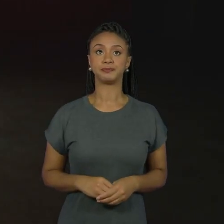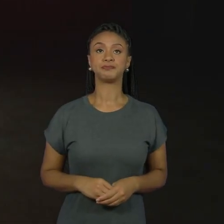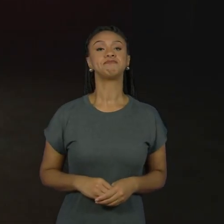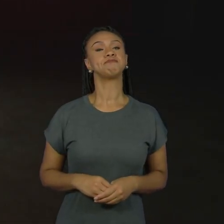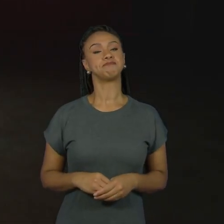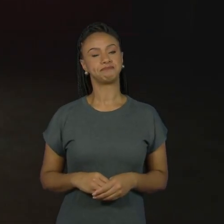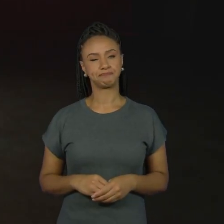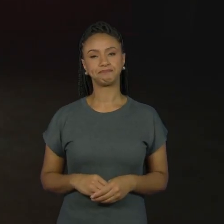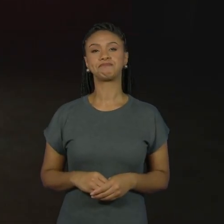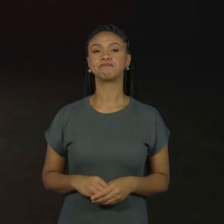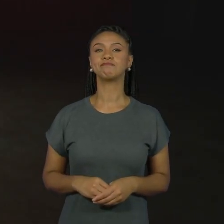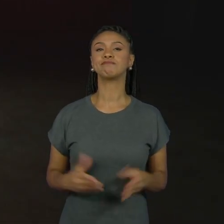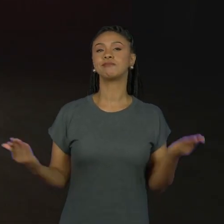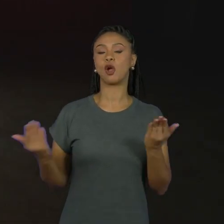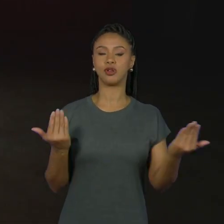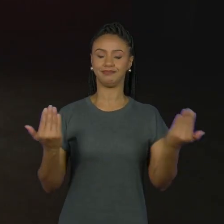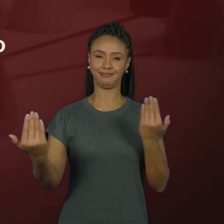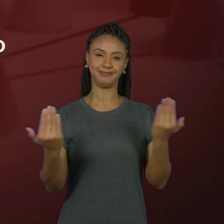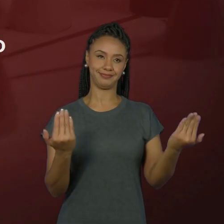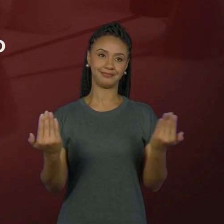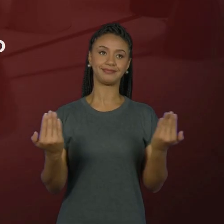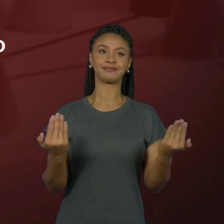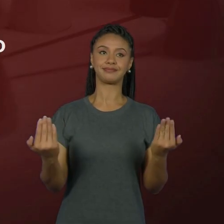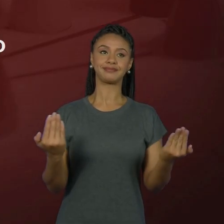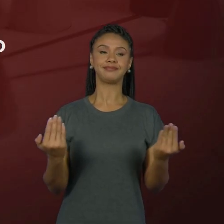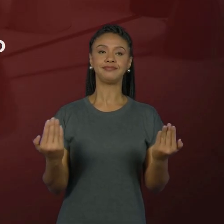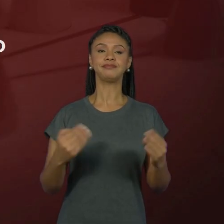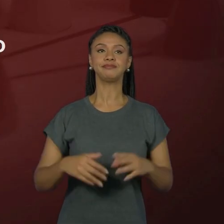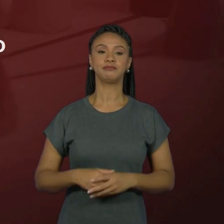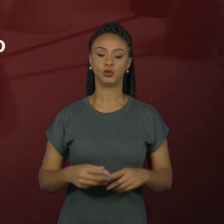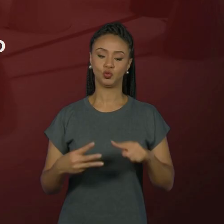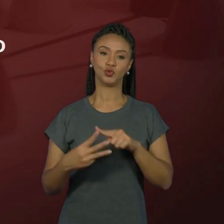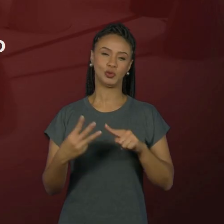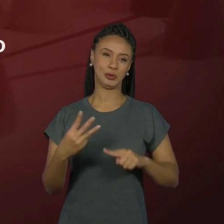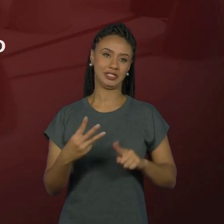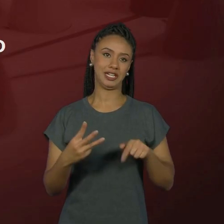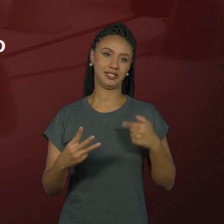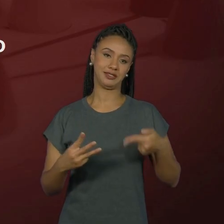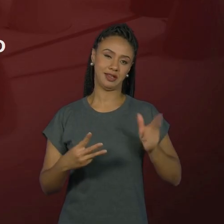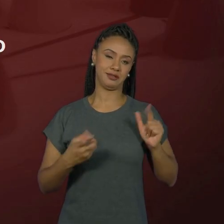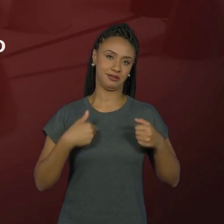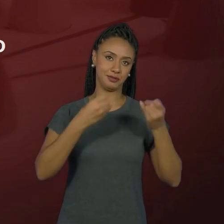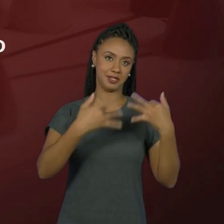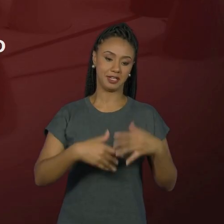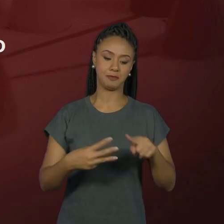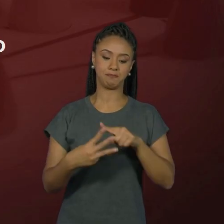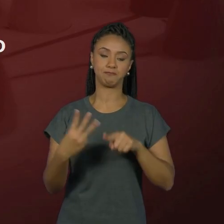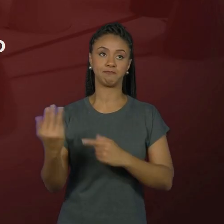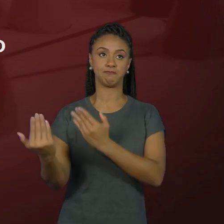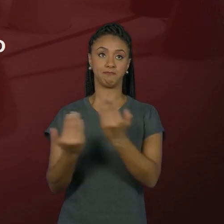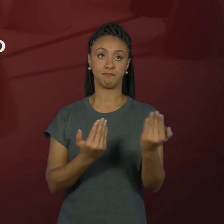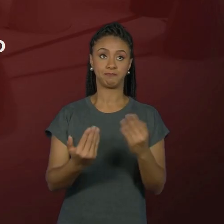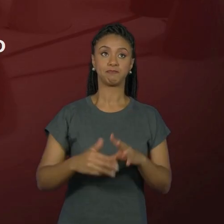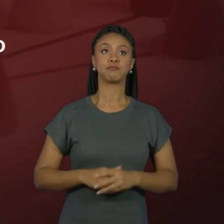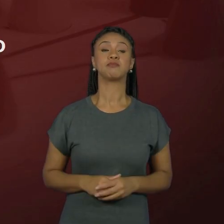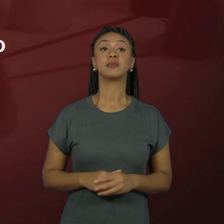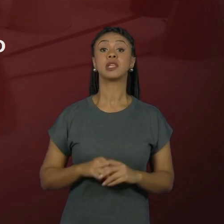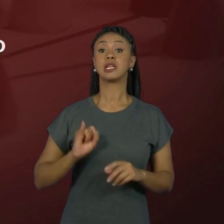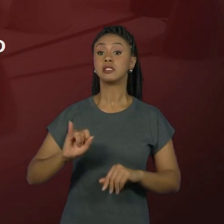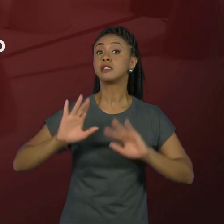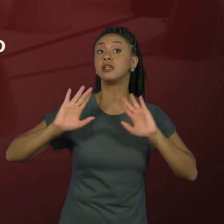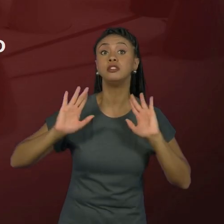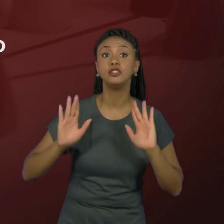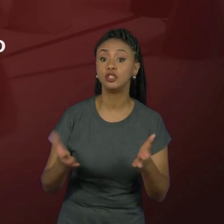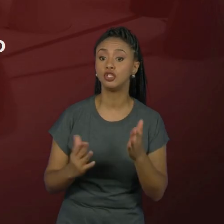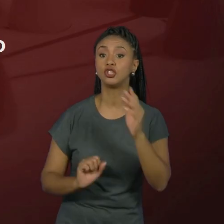Bom, comparando, né, esses três paradigmas, vamos lá. Uma vez que as organizações são compostas de um